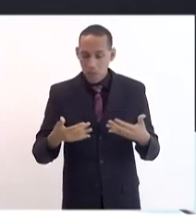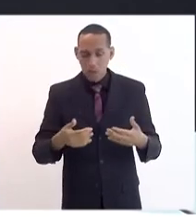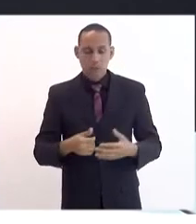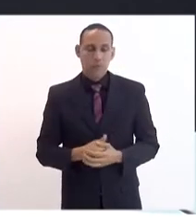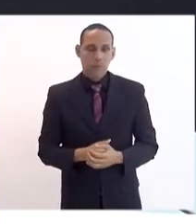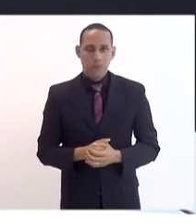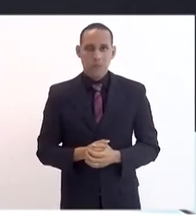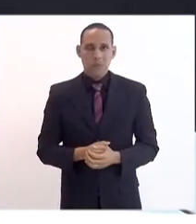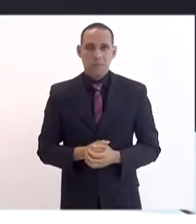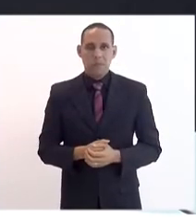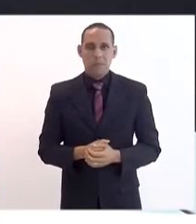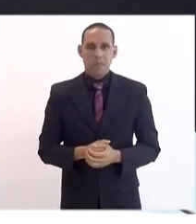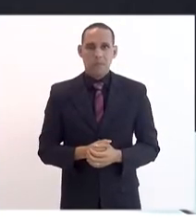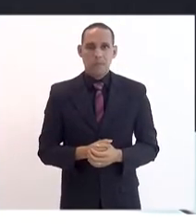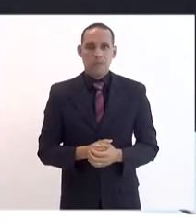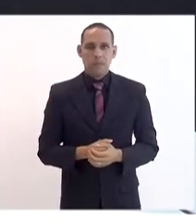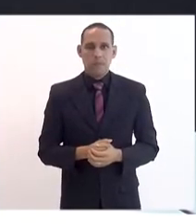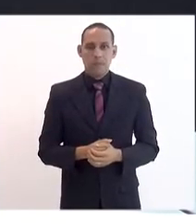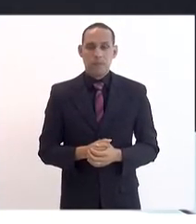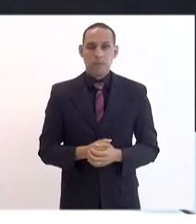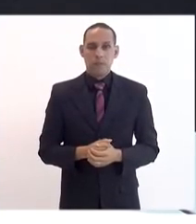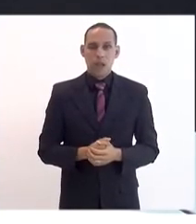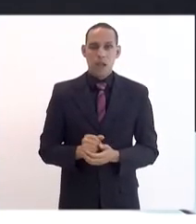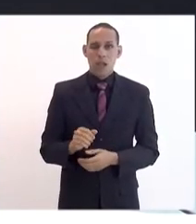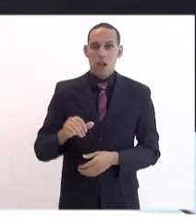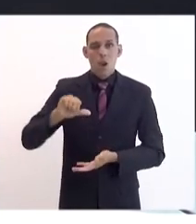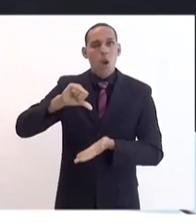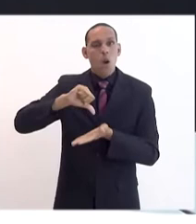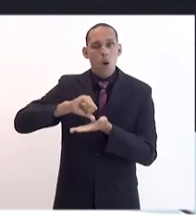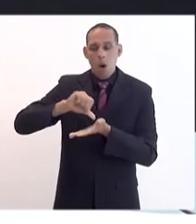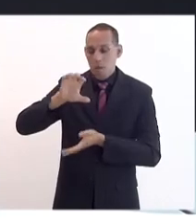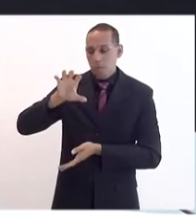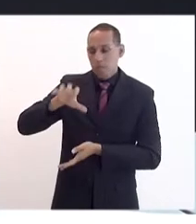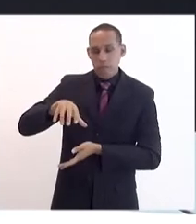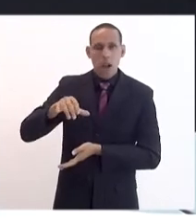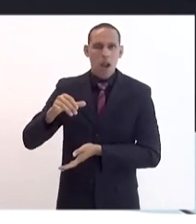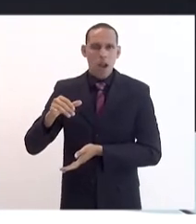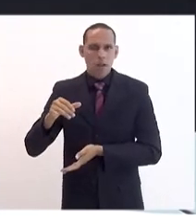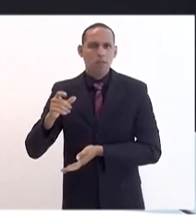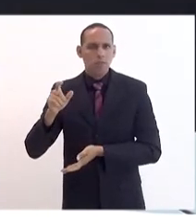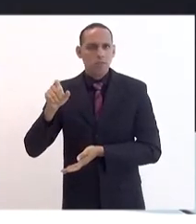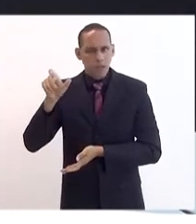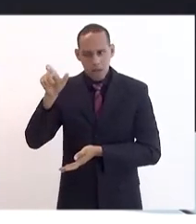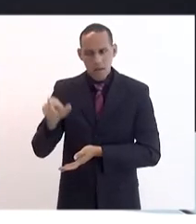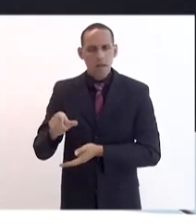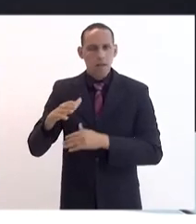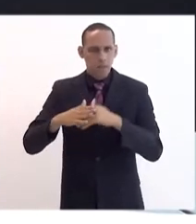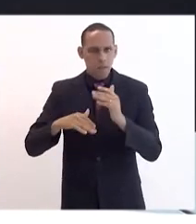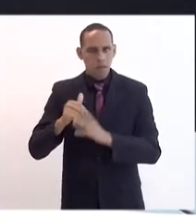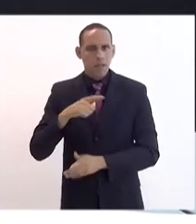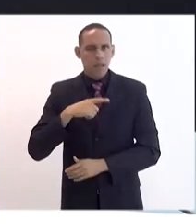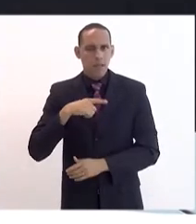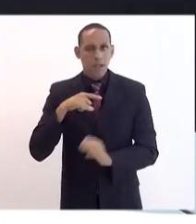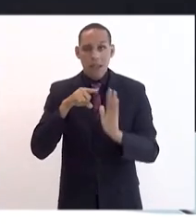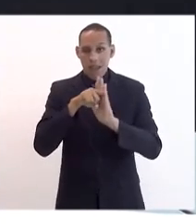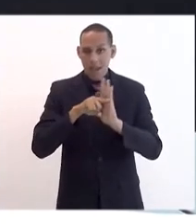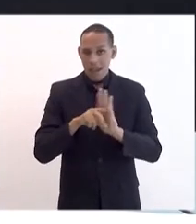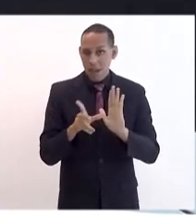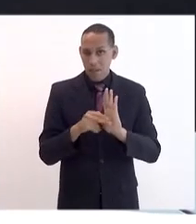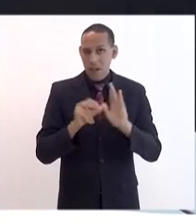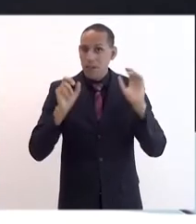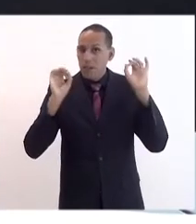que o órgão competente para examinar emendas,